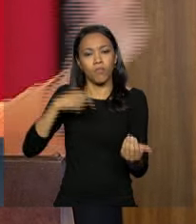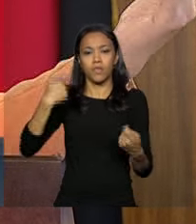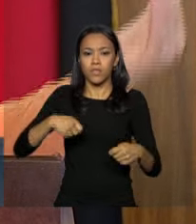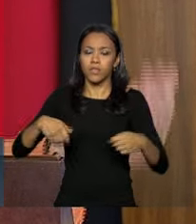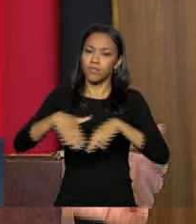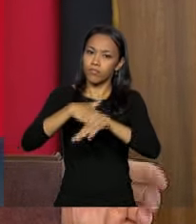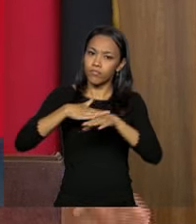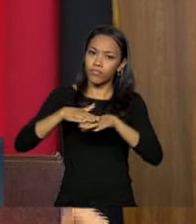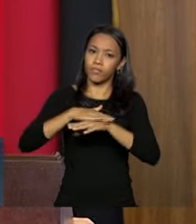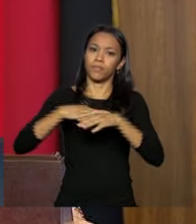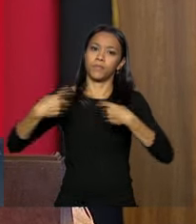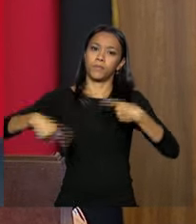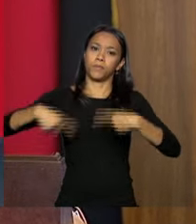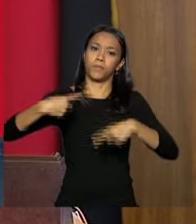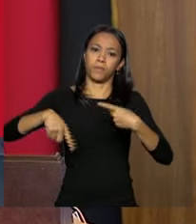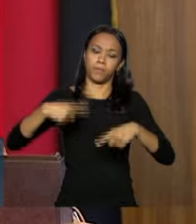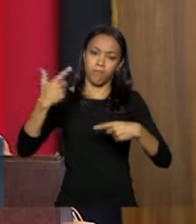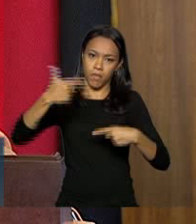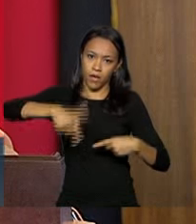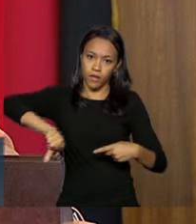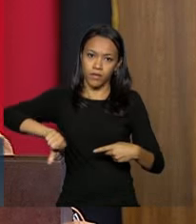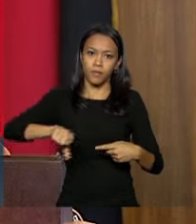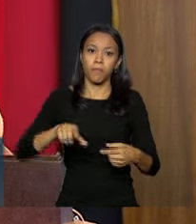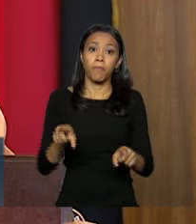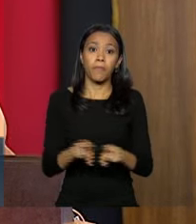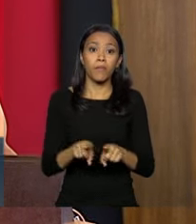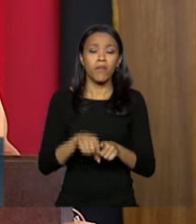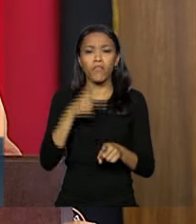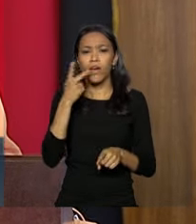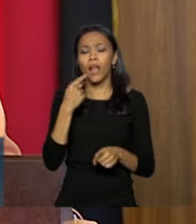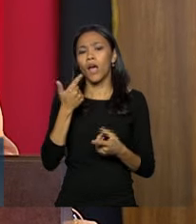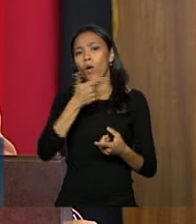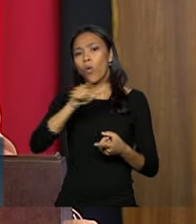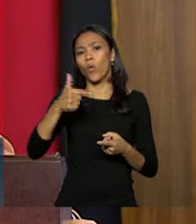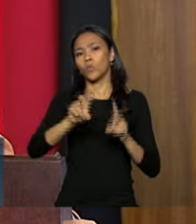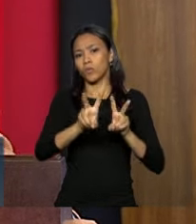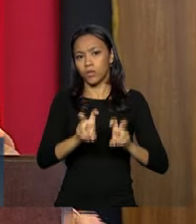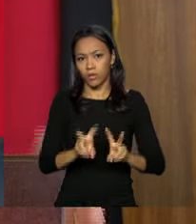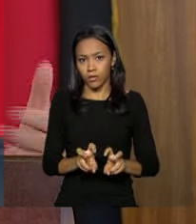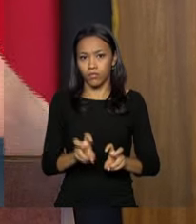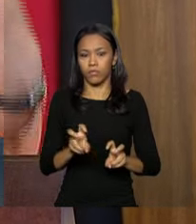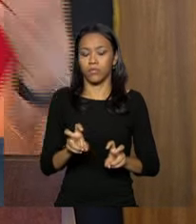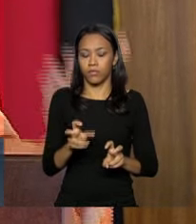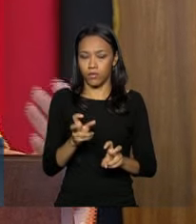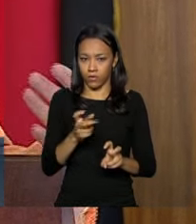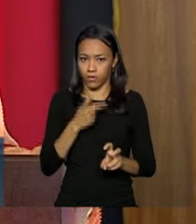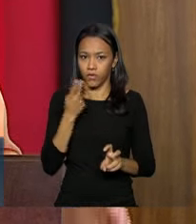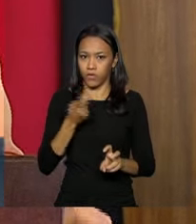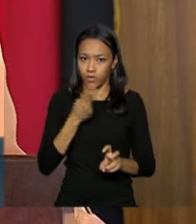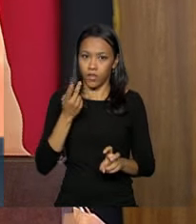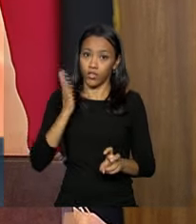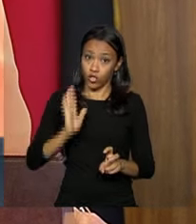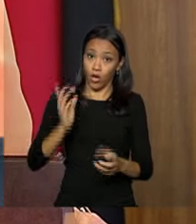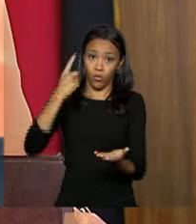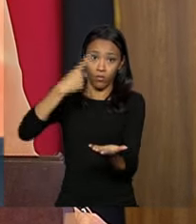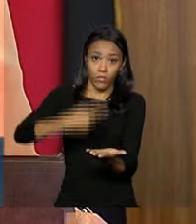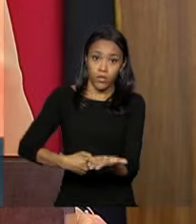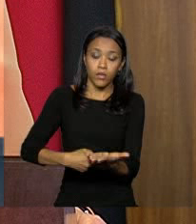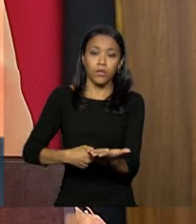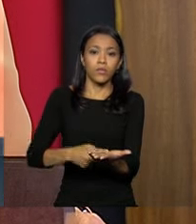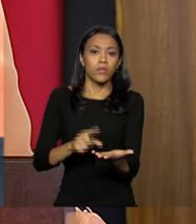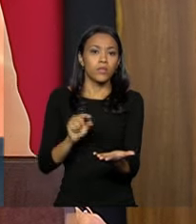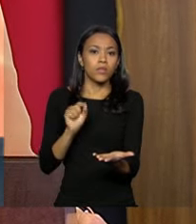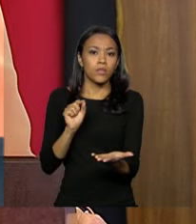Gostaria de me debruçar ainda sobre alguns temas que foram referidos. Combinamos, por exemplo, que aquilo